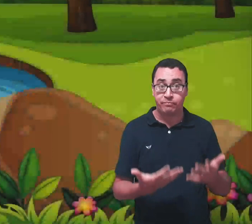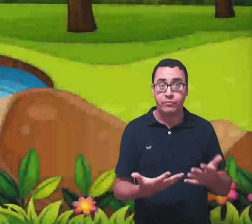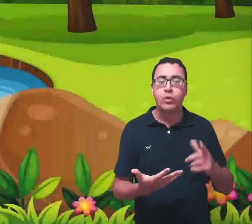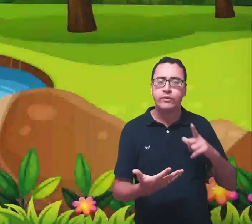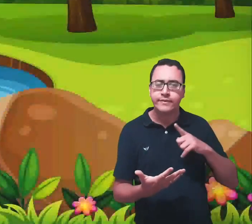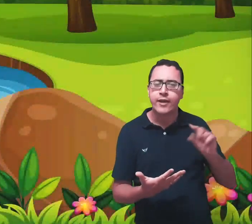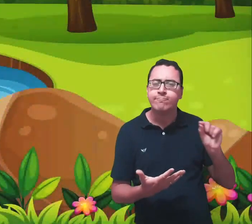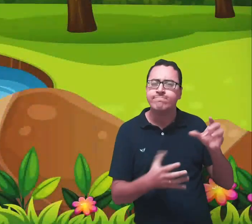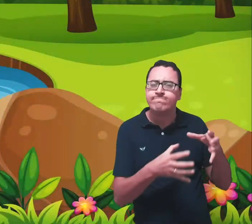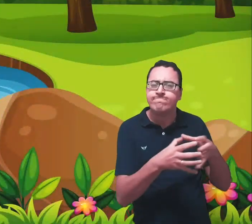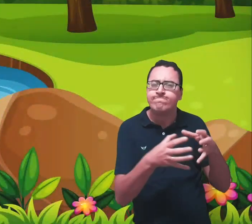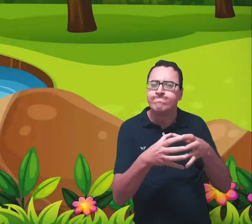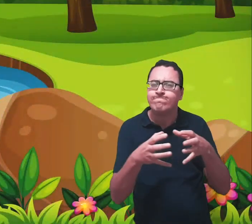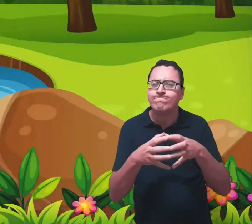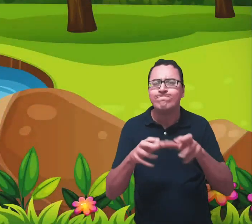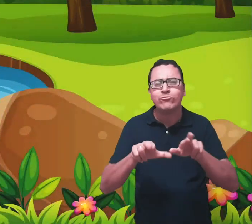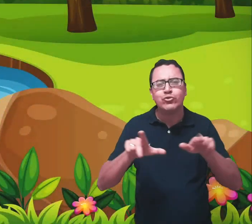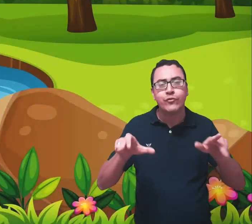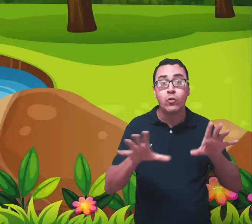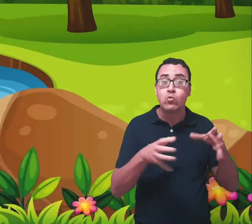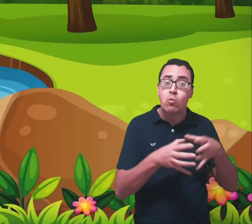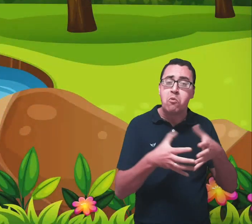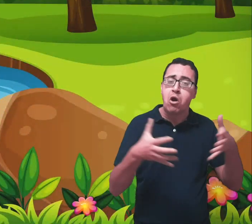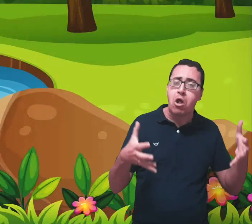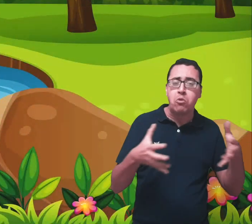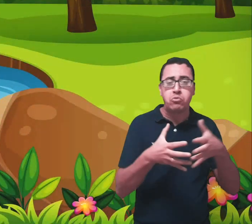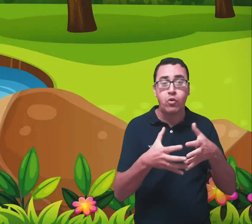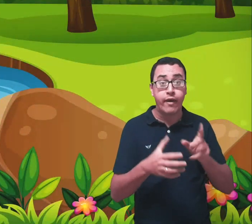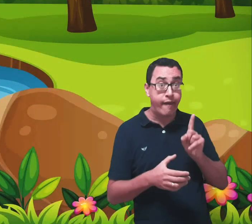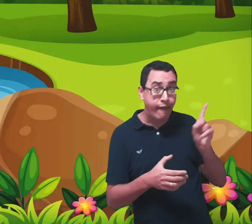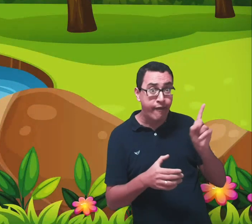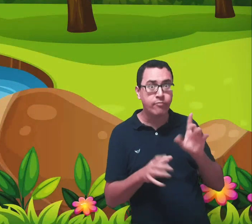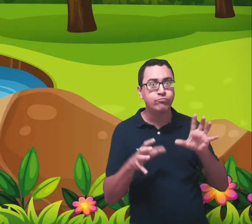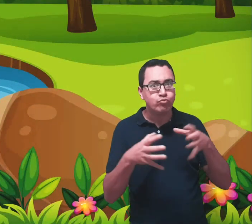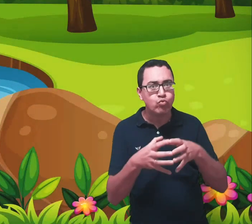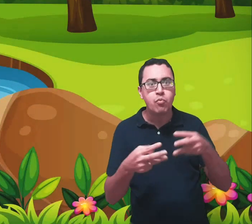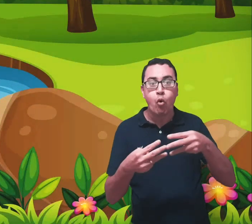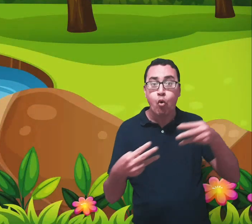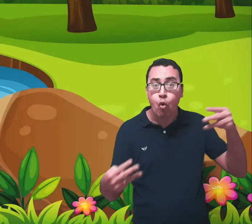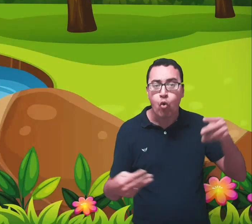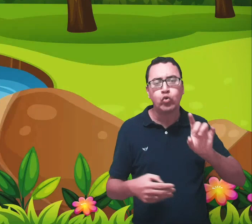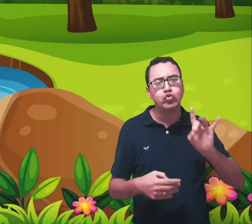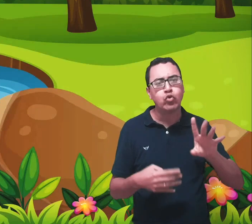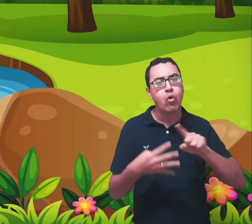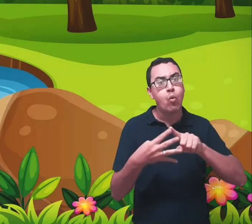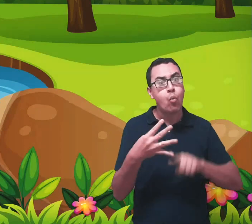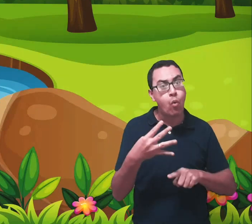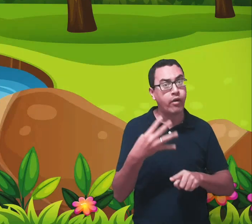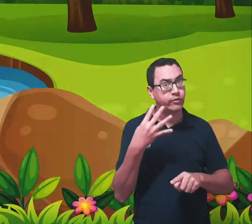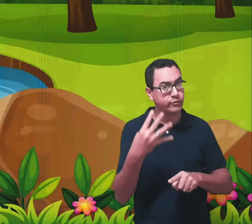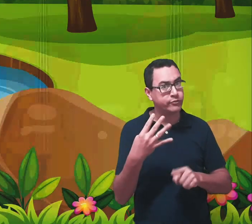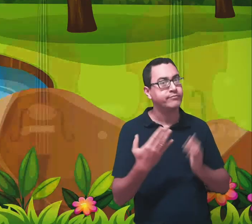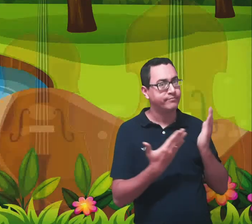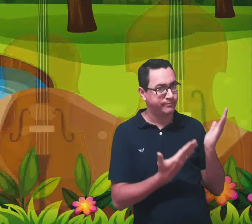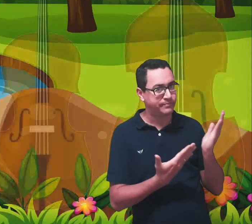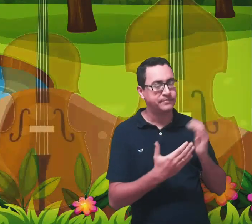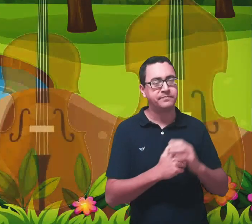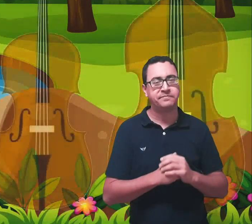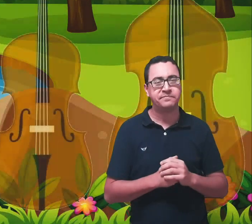Algumas famílias são grandes, mas a família das cordas é composta apenas por 4 instrumentos, que são esses aqui.